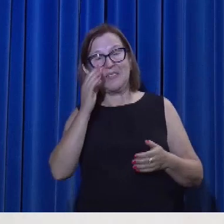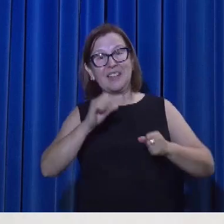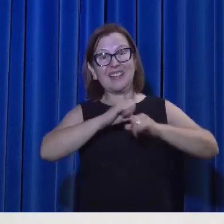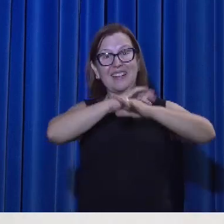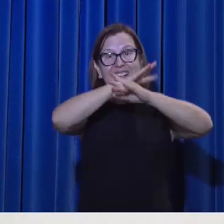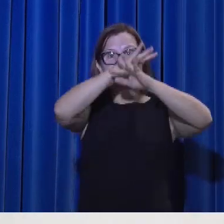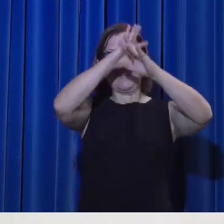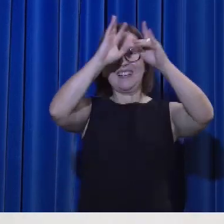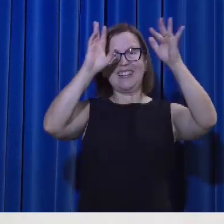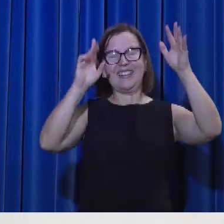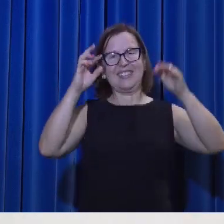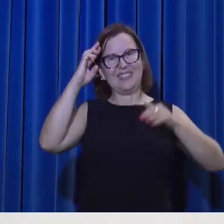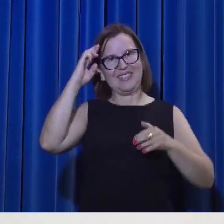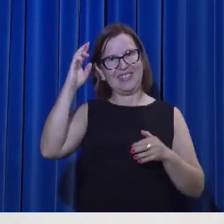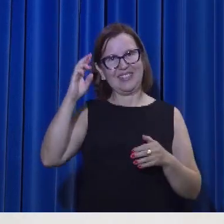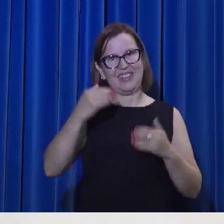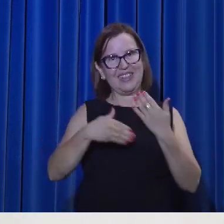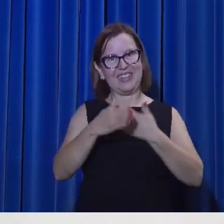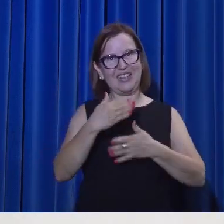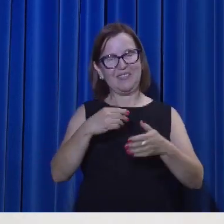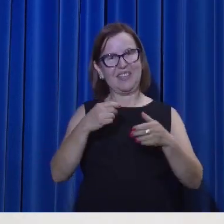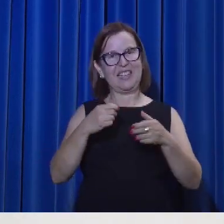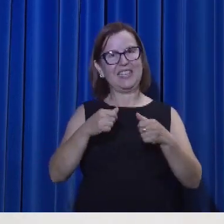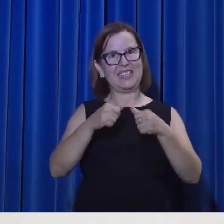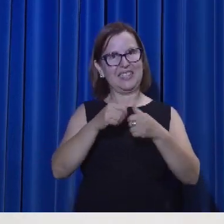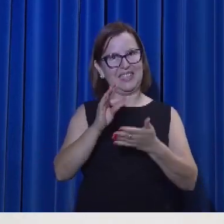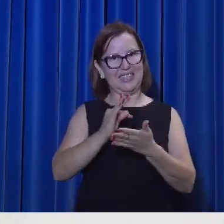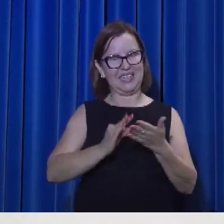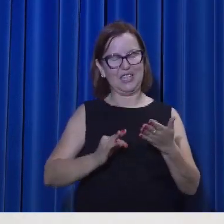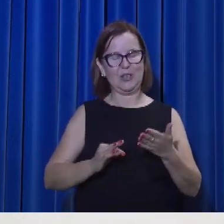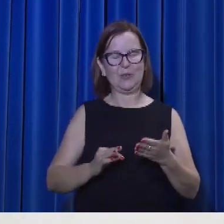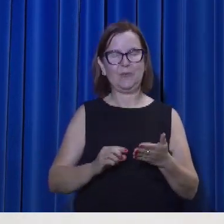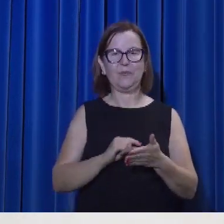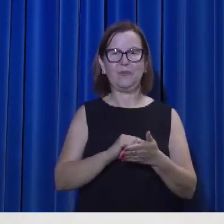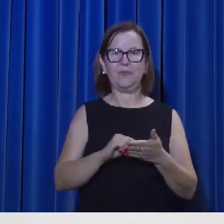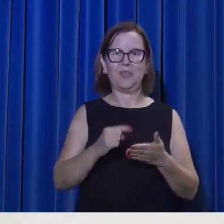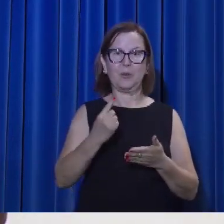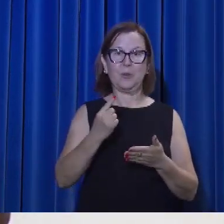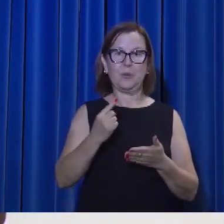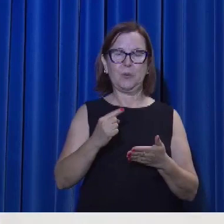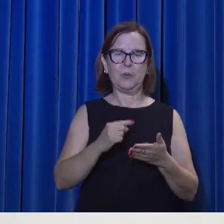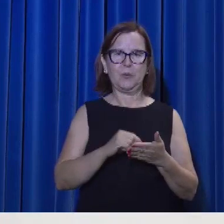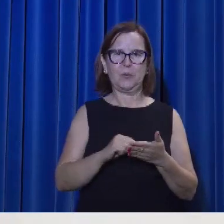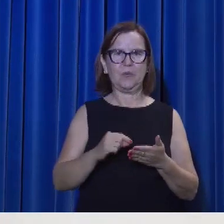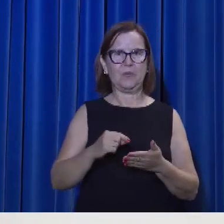nessas palavras aqui. Olha o que diz o verso 1 e 2.